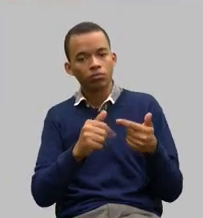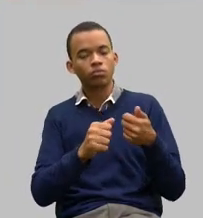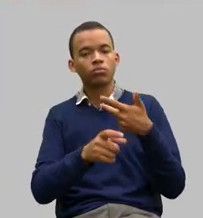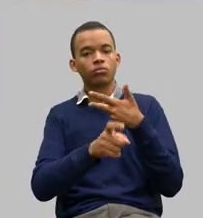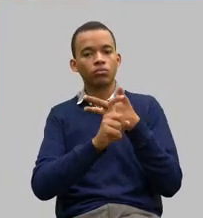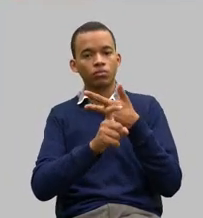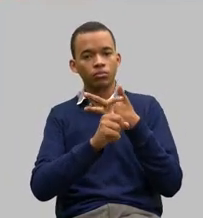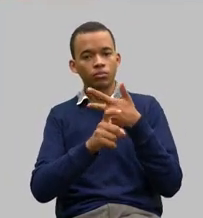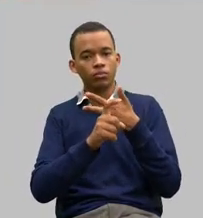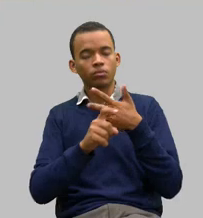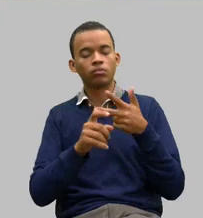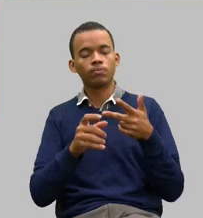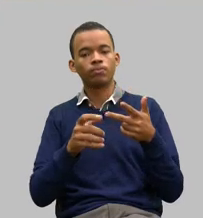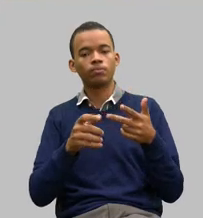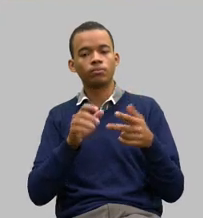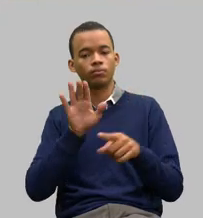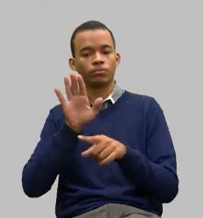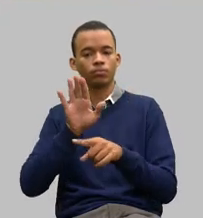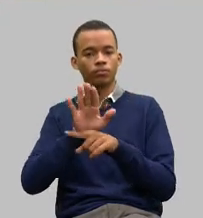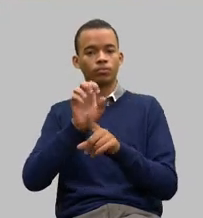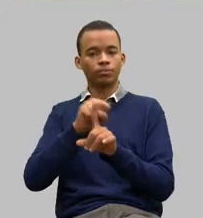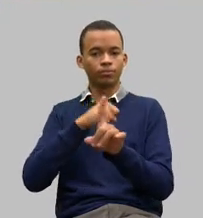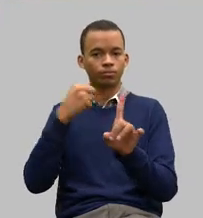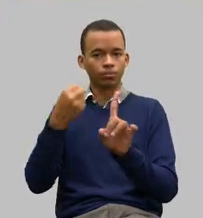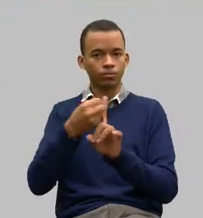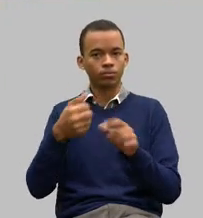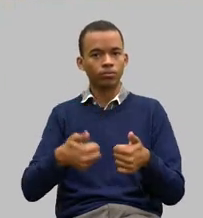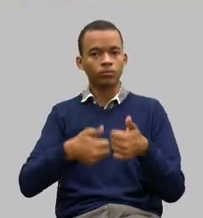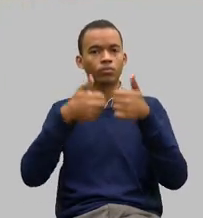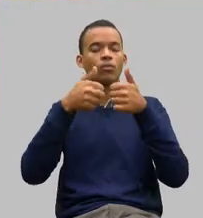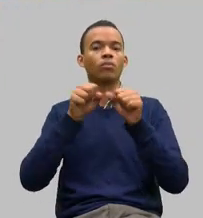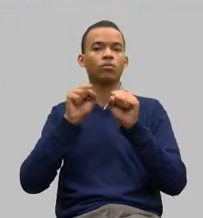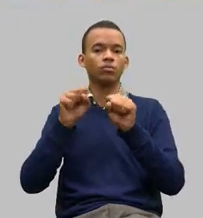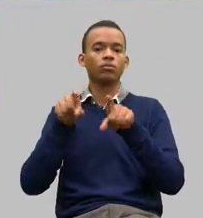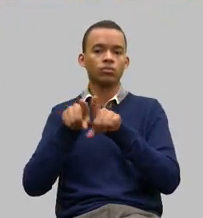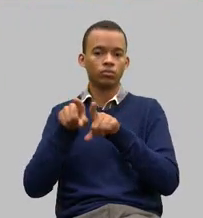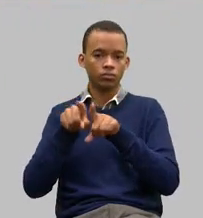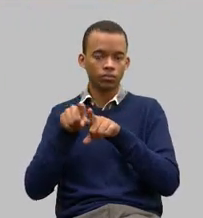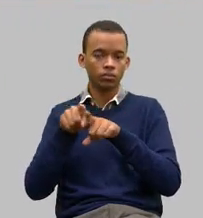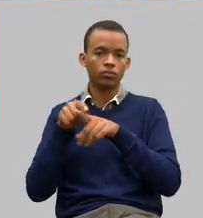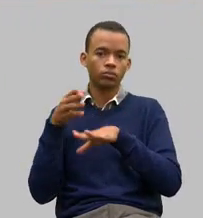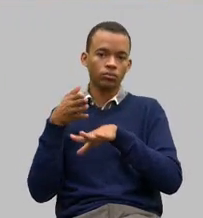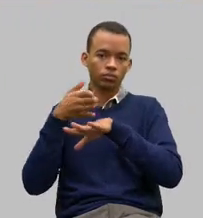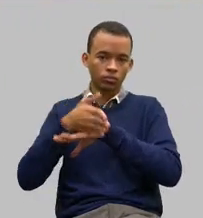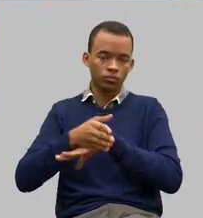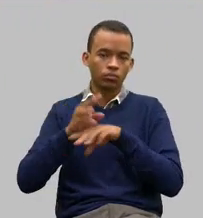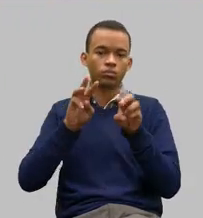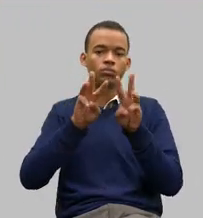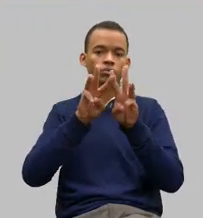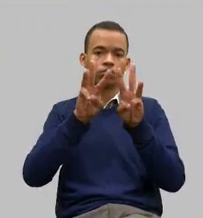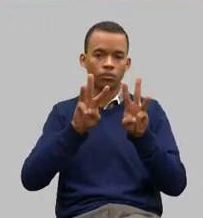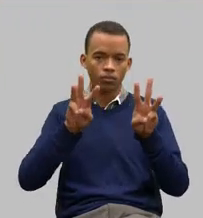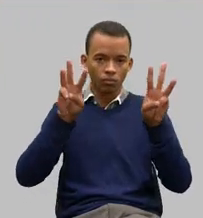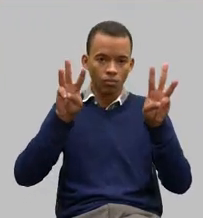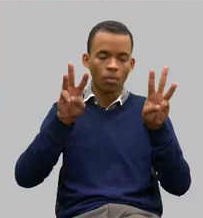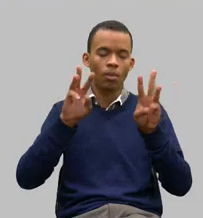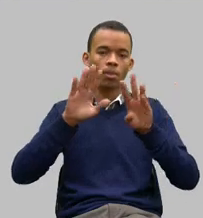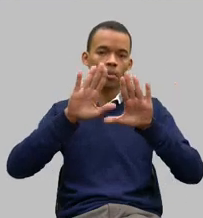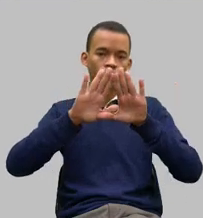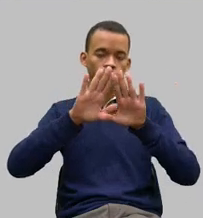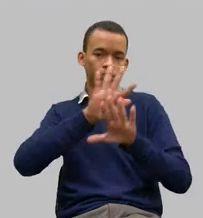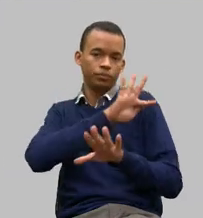população acesse o canal Assembleia fiscaliza para receber conteúdo exclusivo sobre as reuniões no